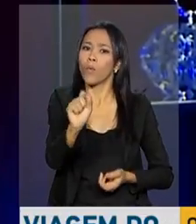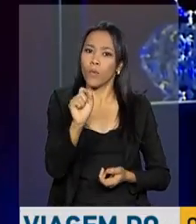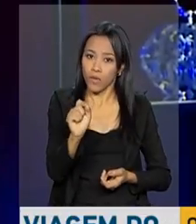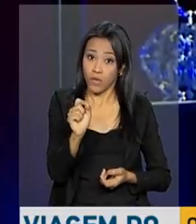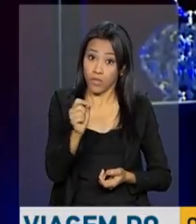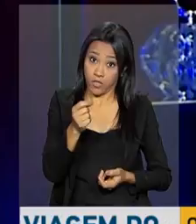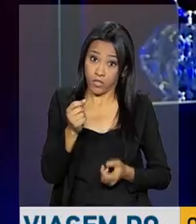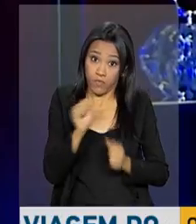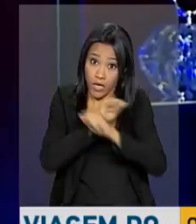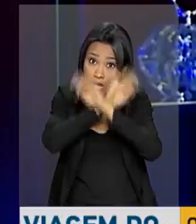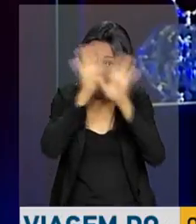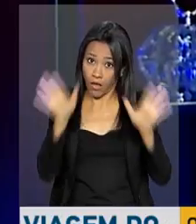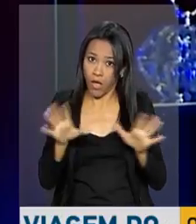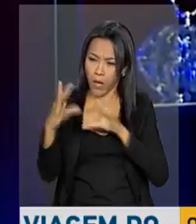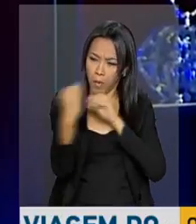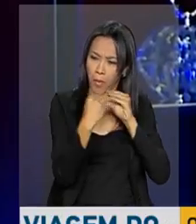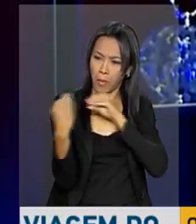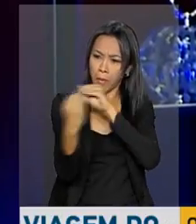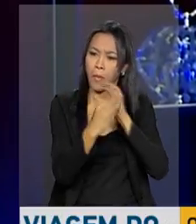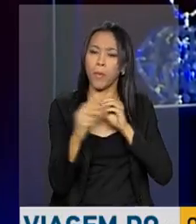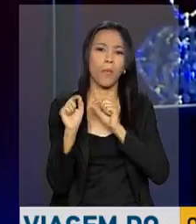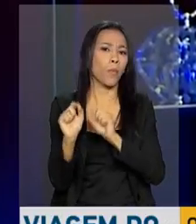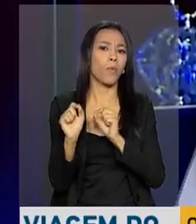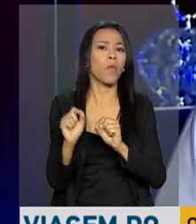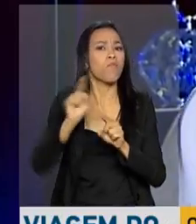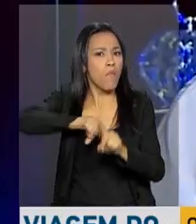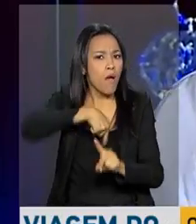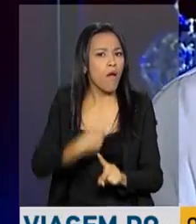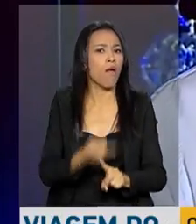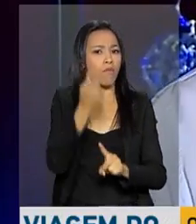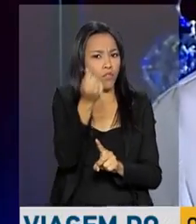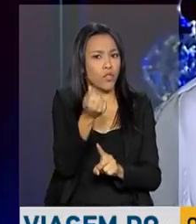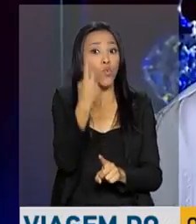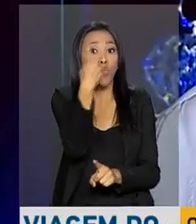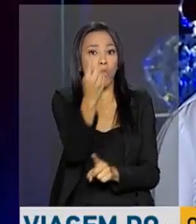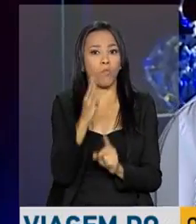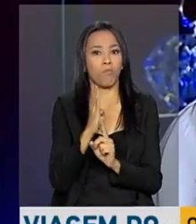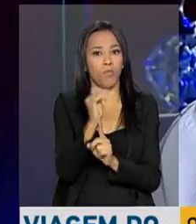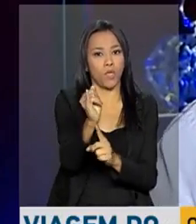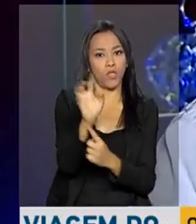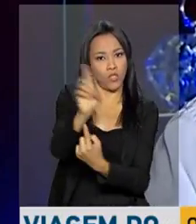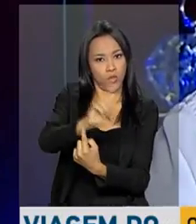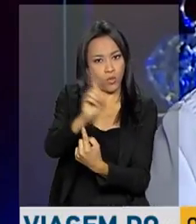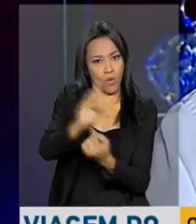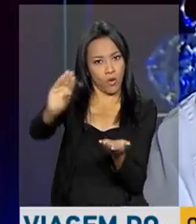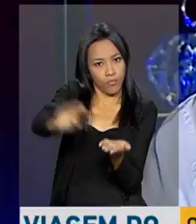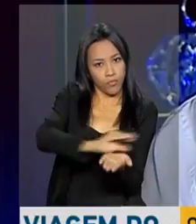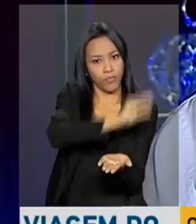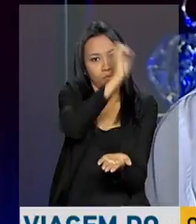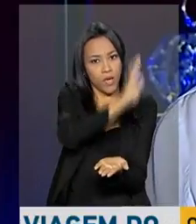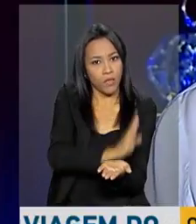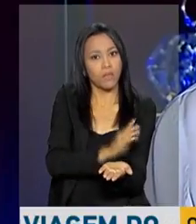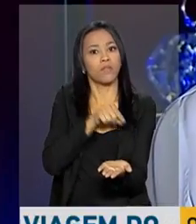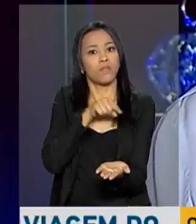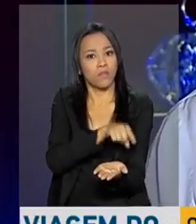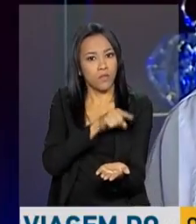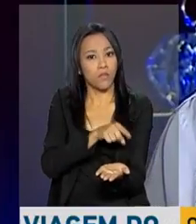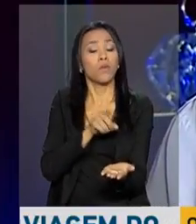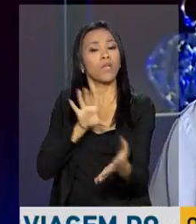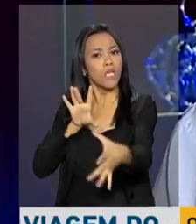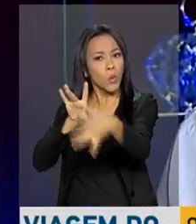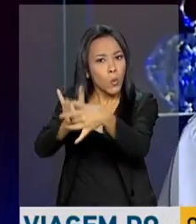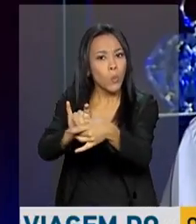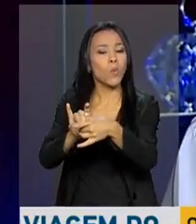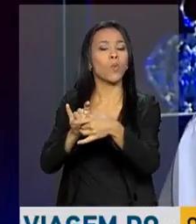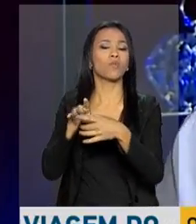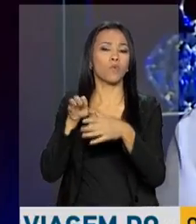objetiva palpável de é aplicar mais de 1 bilhão de dólares nosso país até e associação com uma empresa chinesa